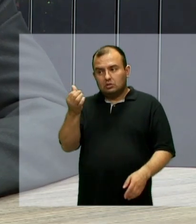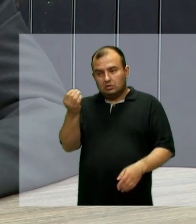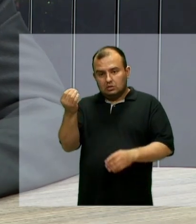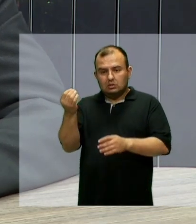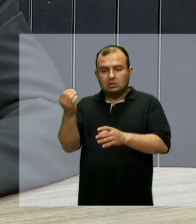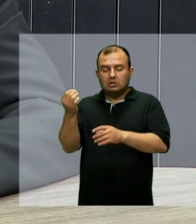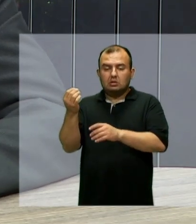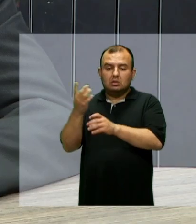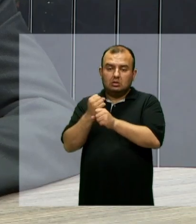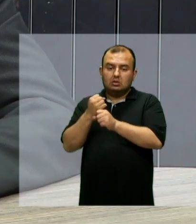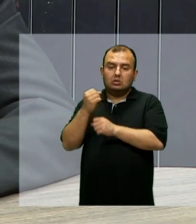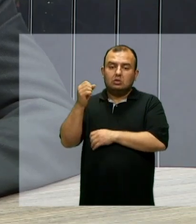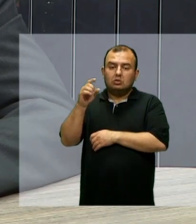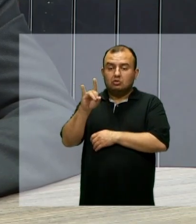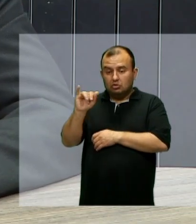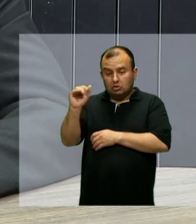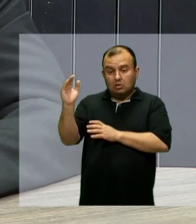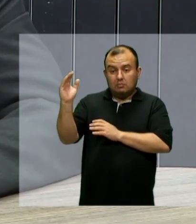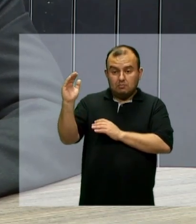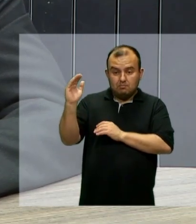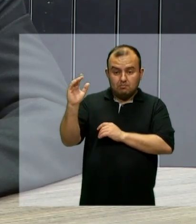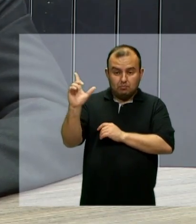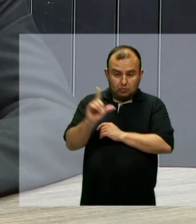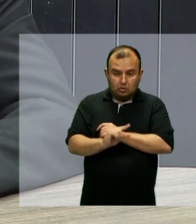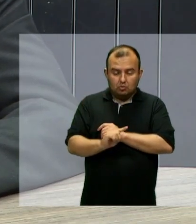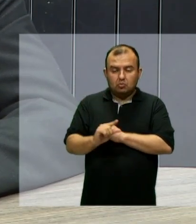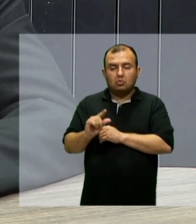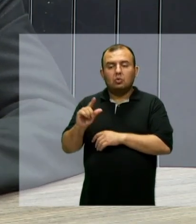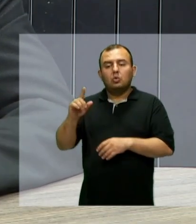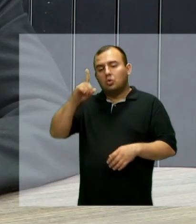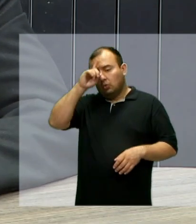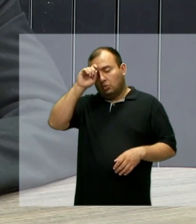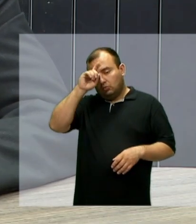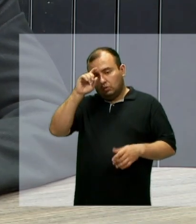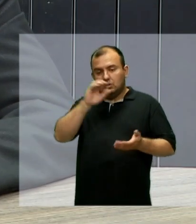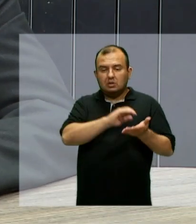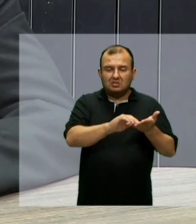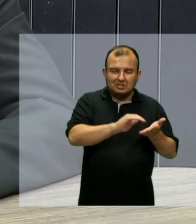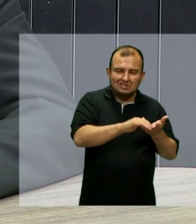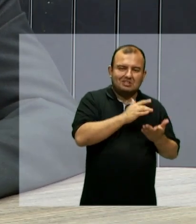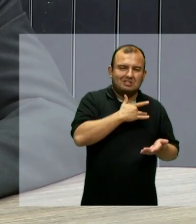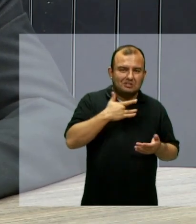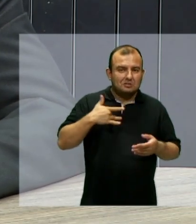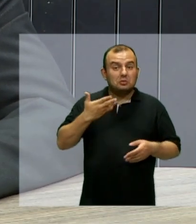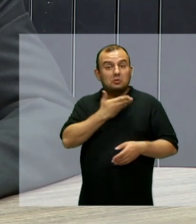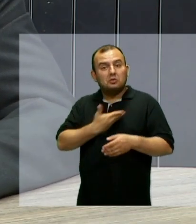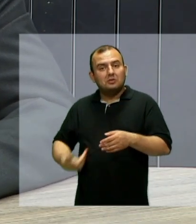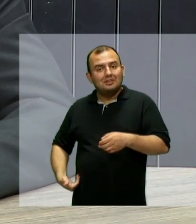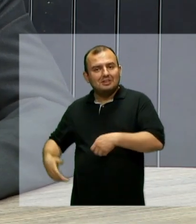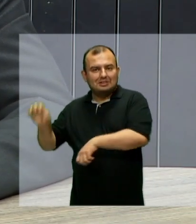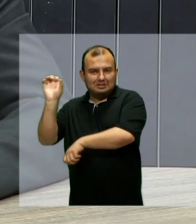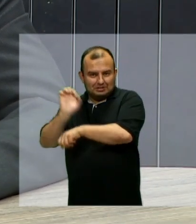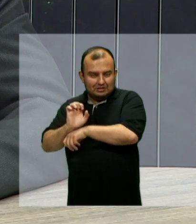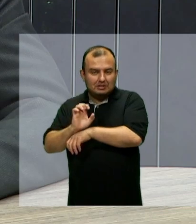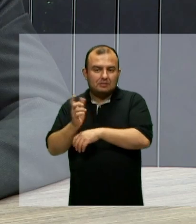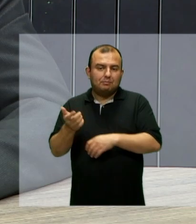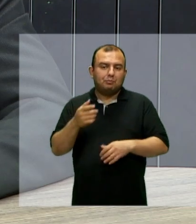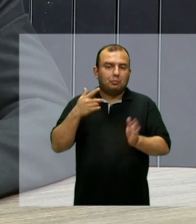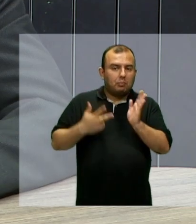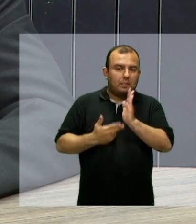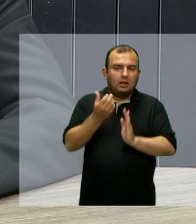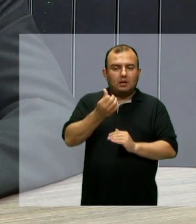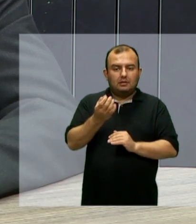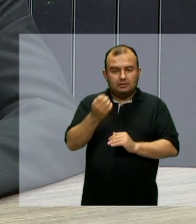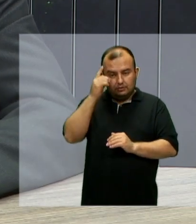Até o hospital tem uma cobrança grande, o governo do estado, também a Secretaria de Saúde, e a gente tem tido, às vezes, os pacientes não são operados em 60 dias,